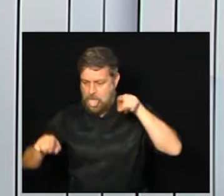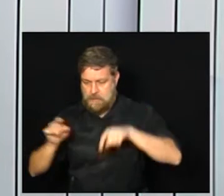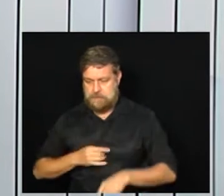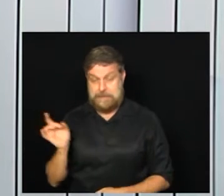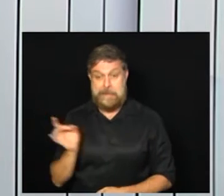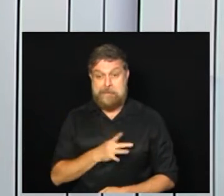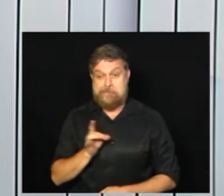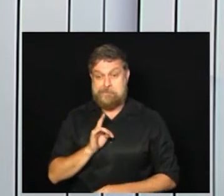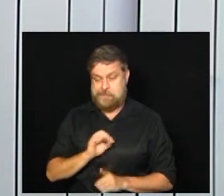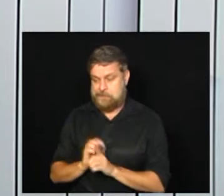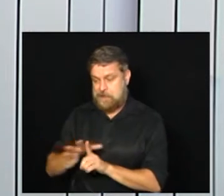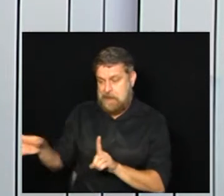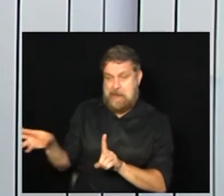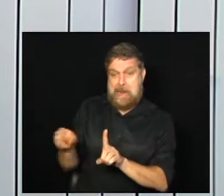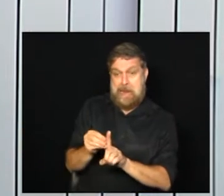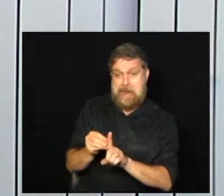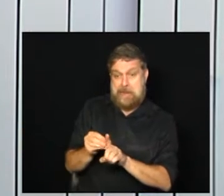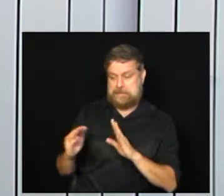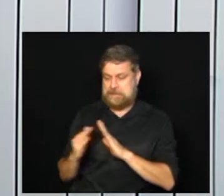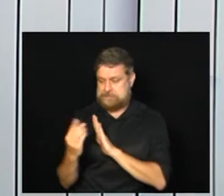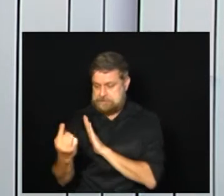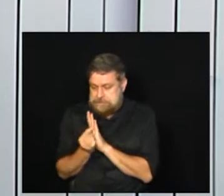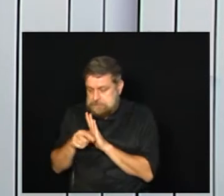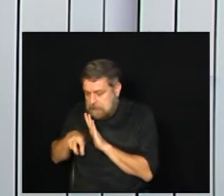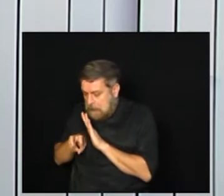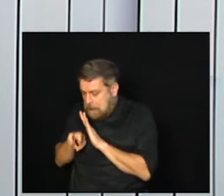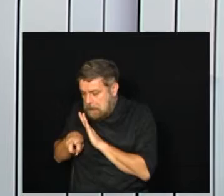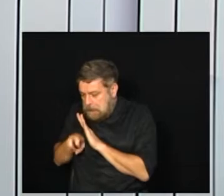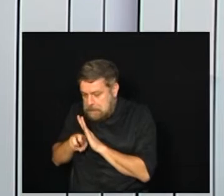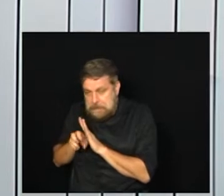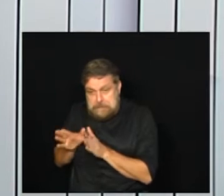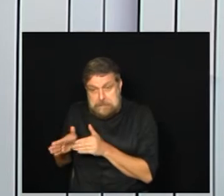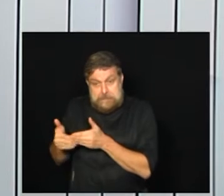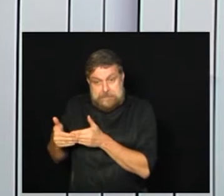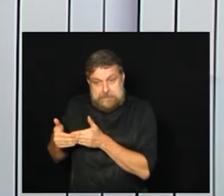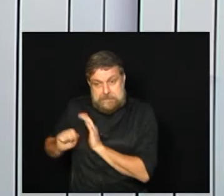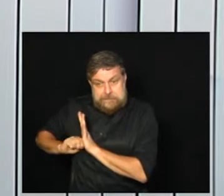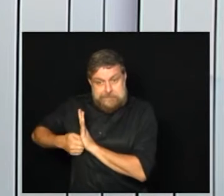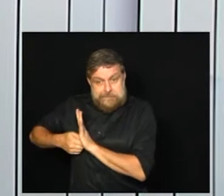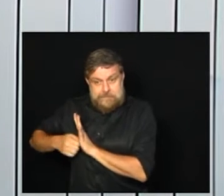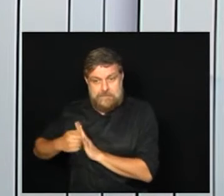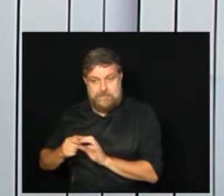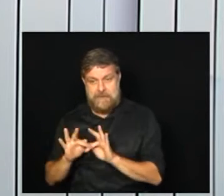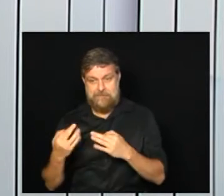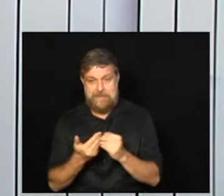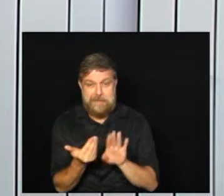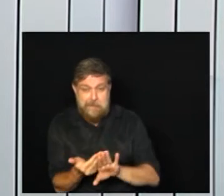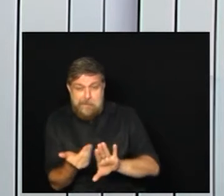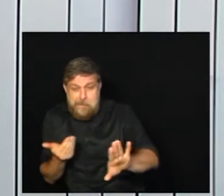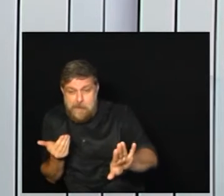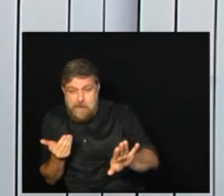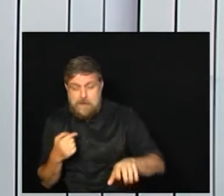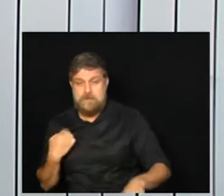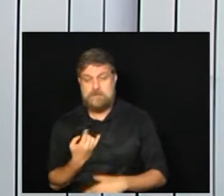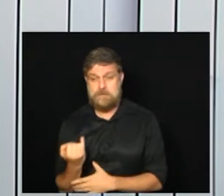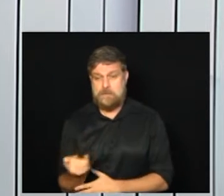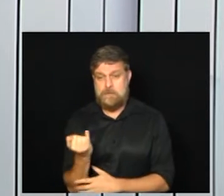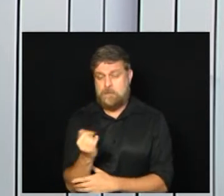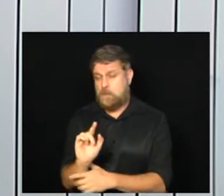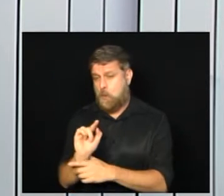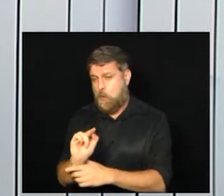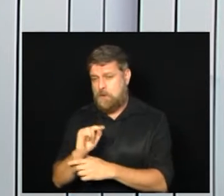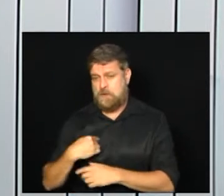contágio, da doença, da reclusão, do afastamento da família, enfim. E aí é importante